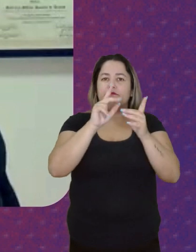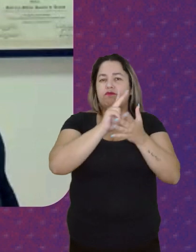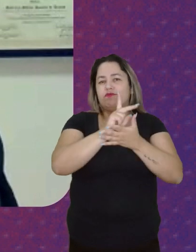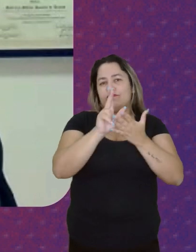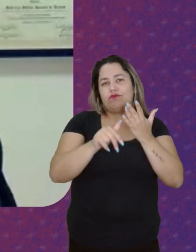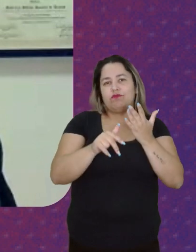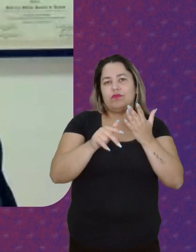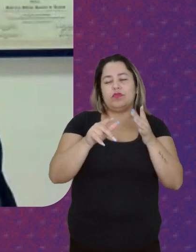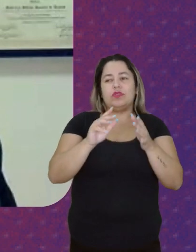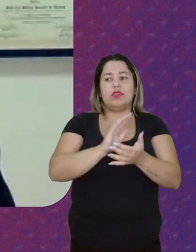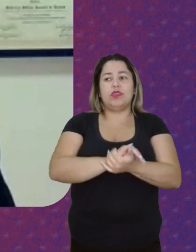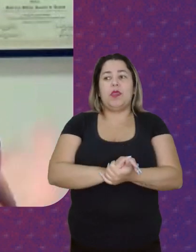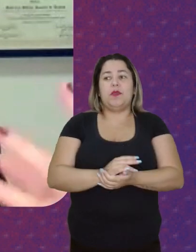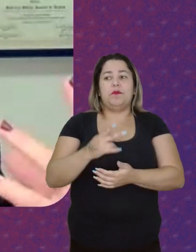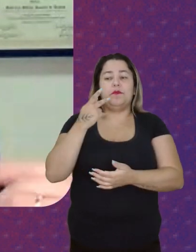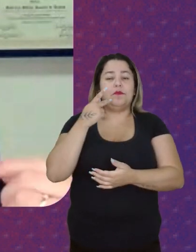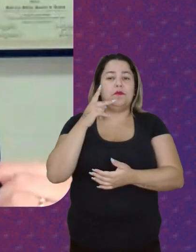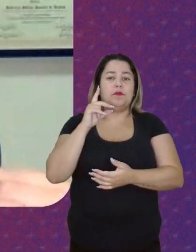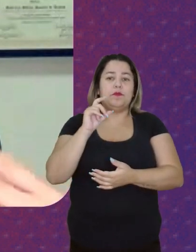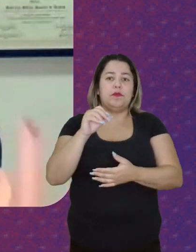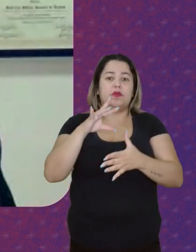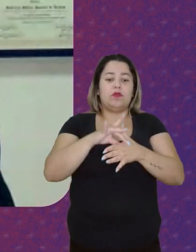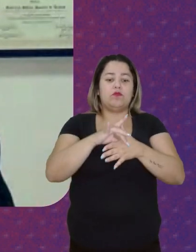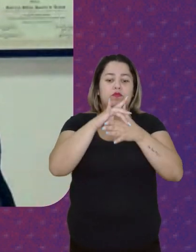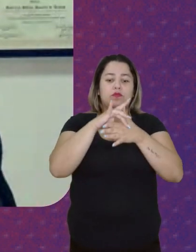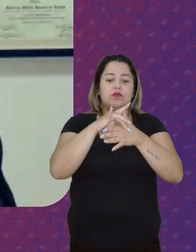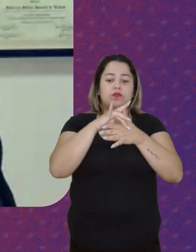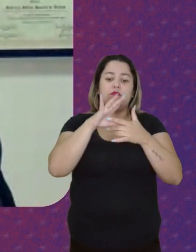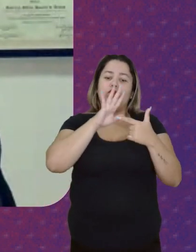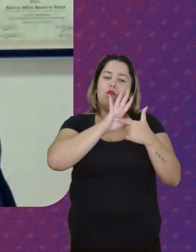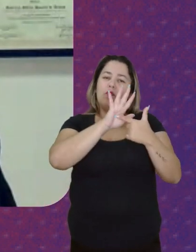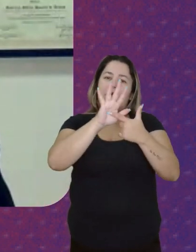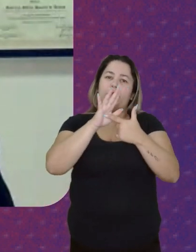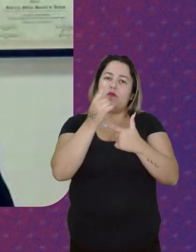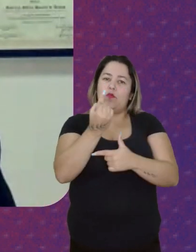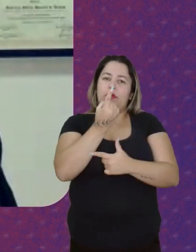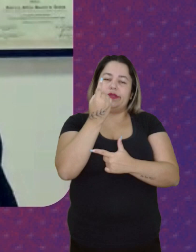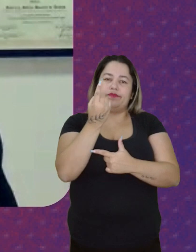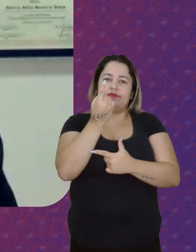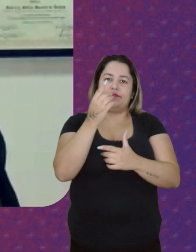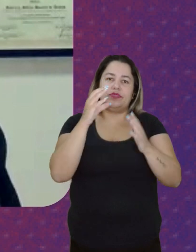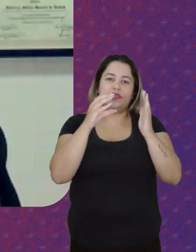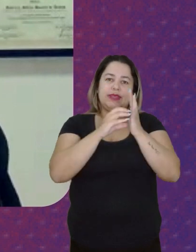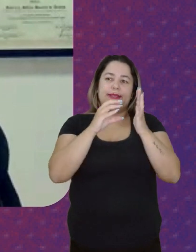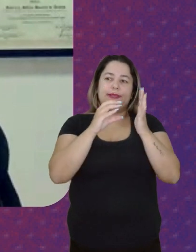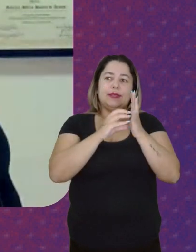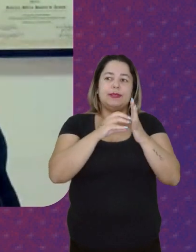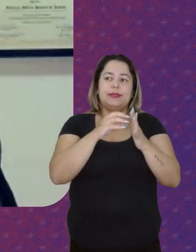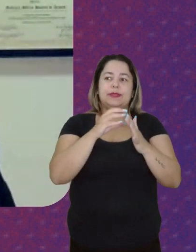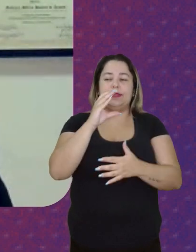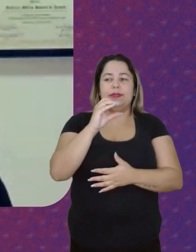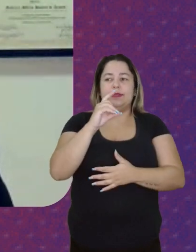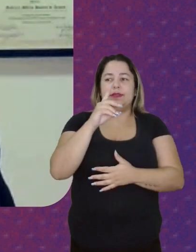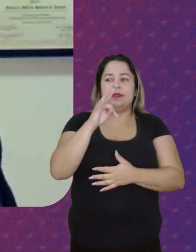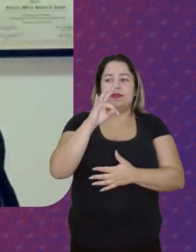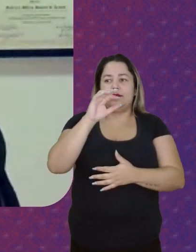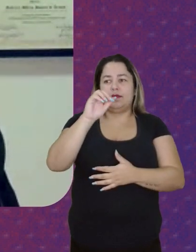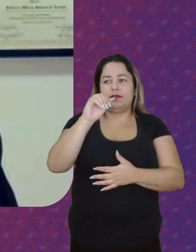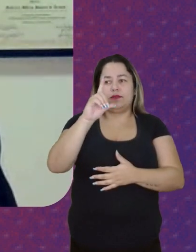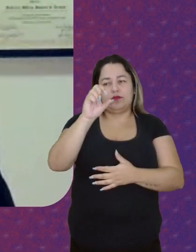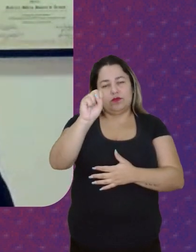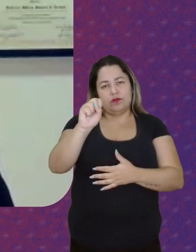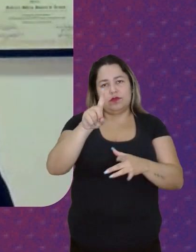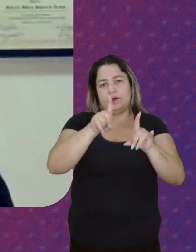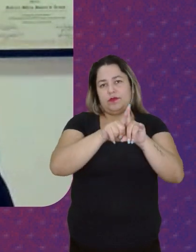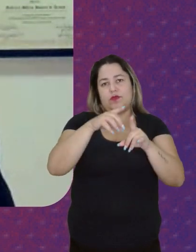completamente distintos para apresentar uma chapa única de candidatos à vereança, ou de candidatos